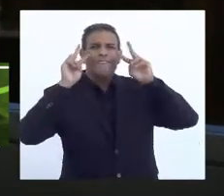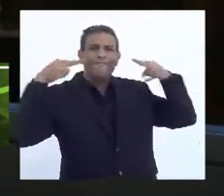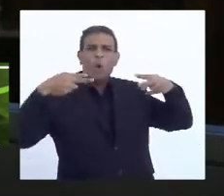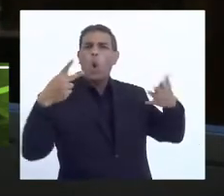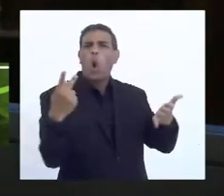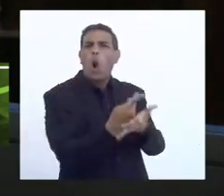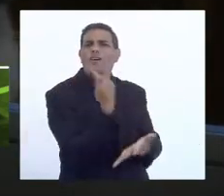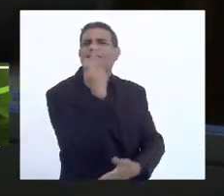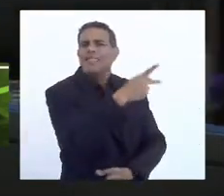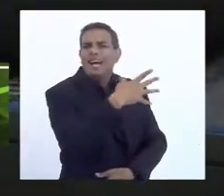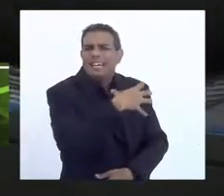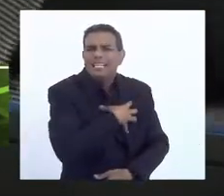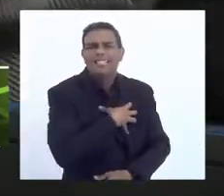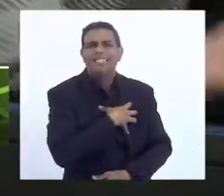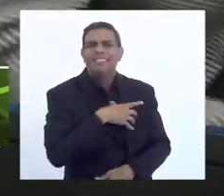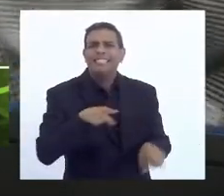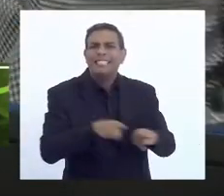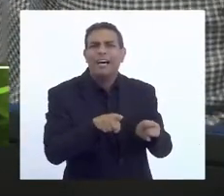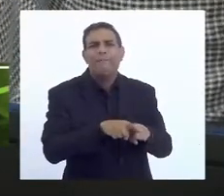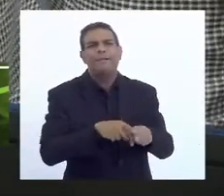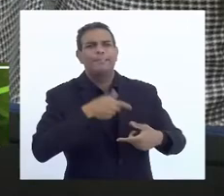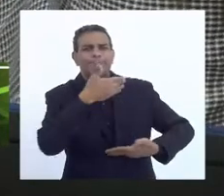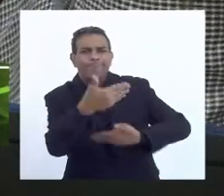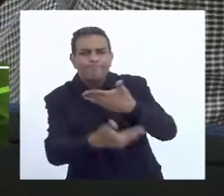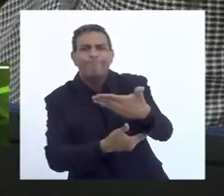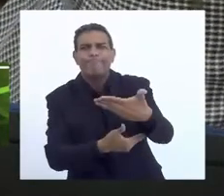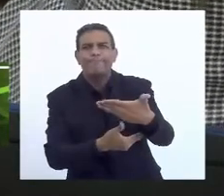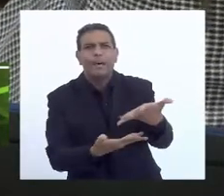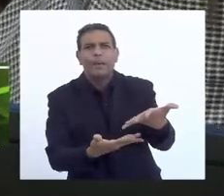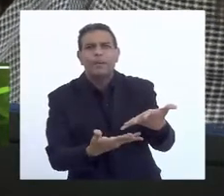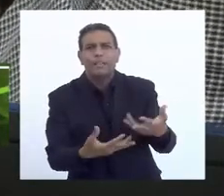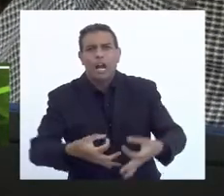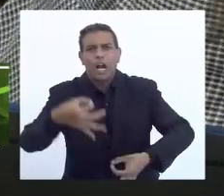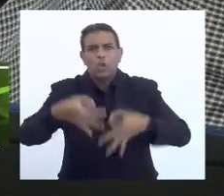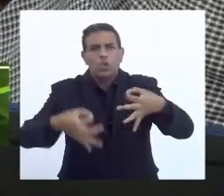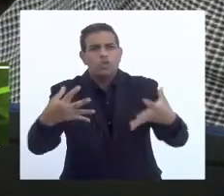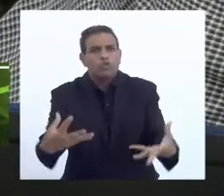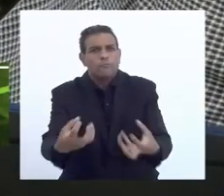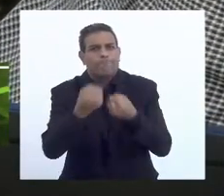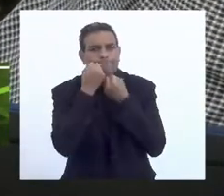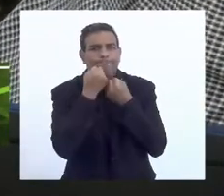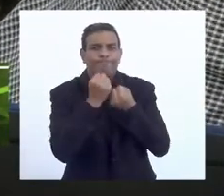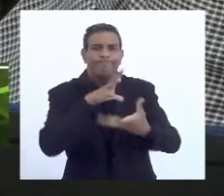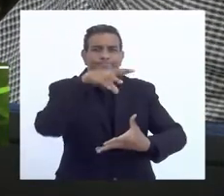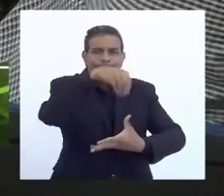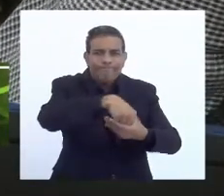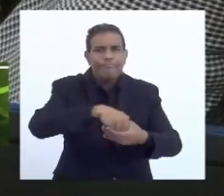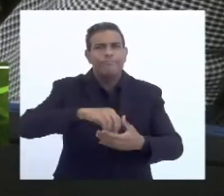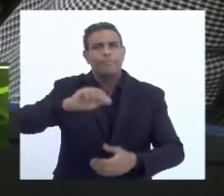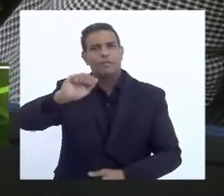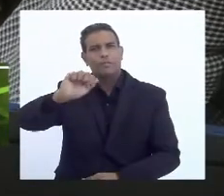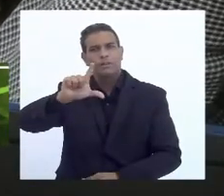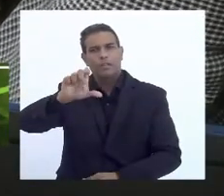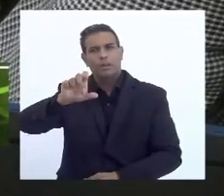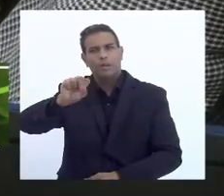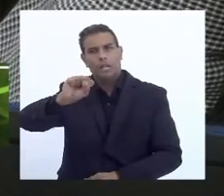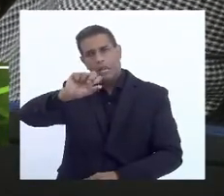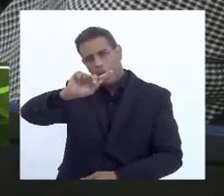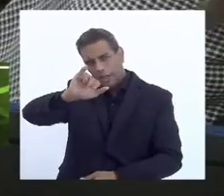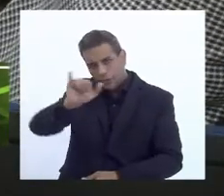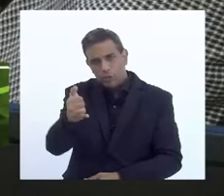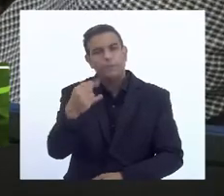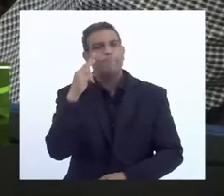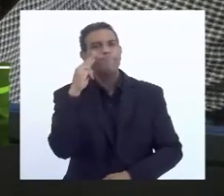E, ainda assim, a gente teve um processo de omissão dentro da LESP. Então, quero agradecer a Isa